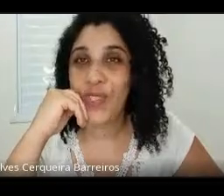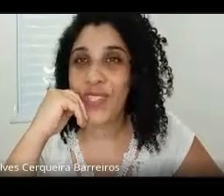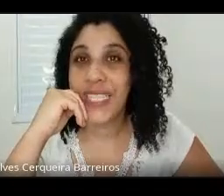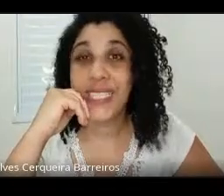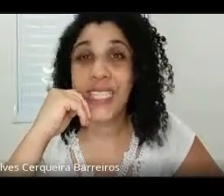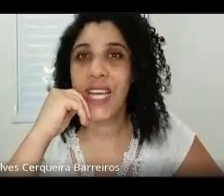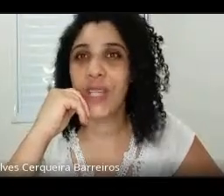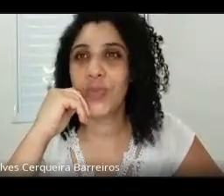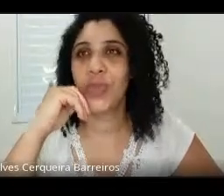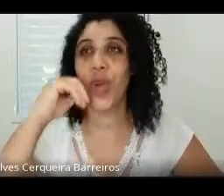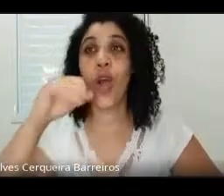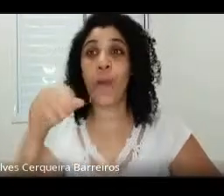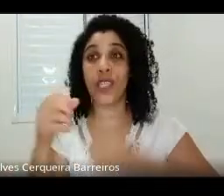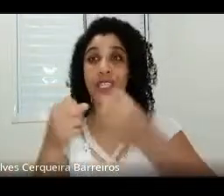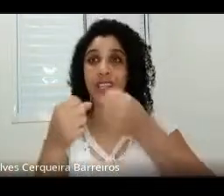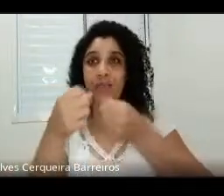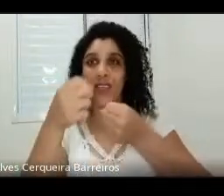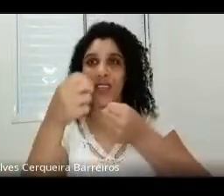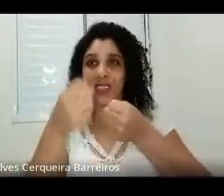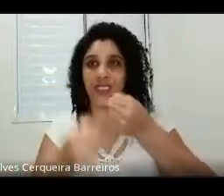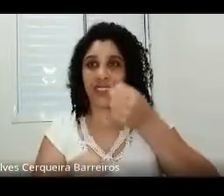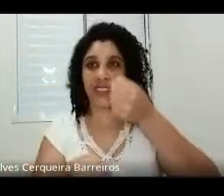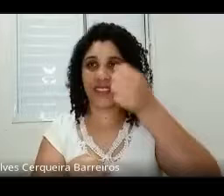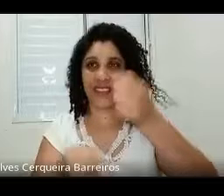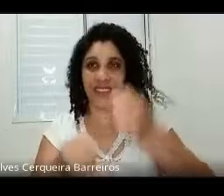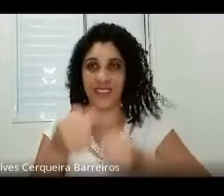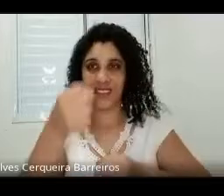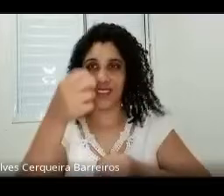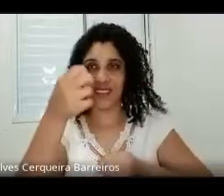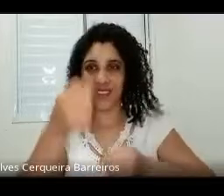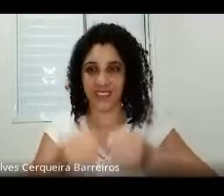Carro? Não. Ó, presta atenção, ó.